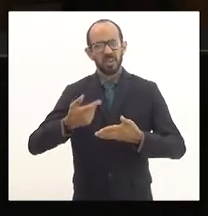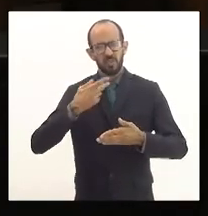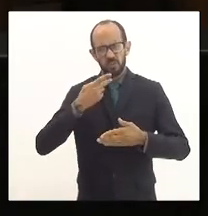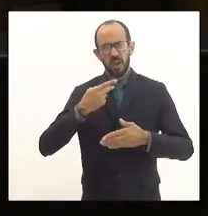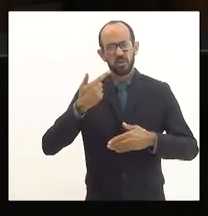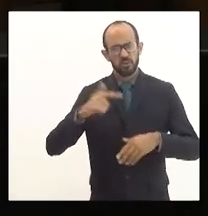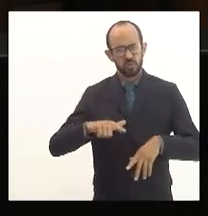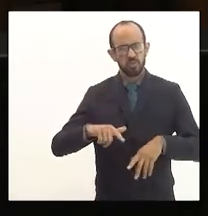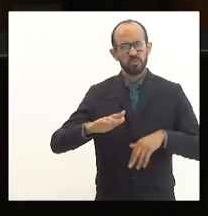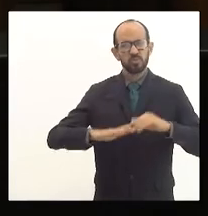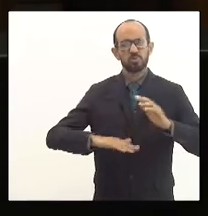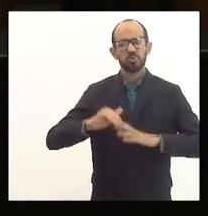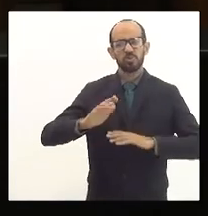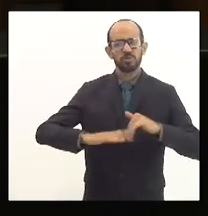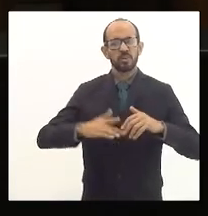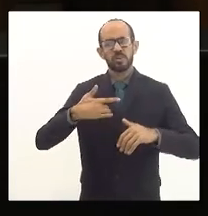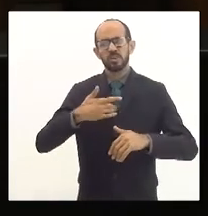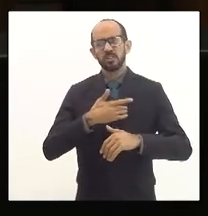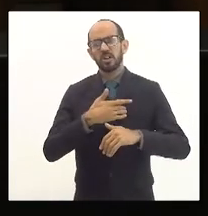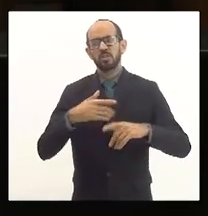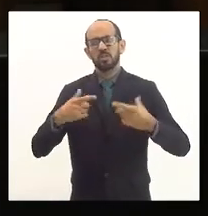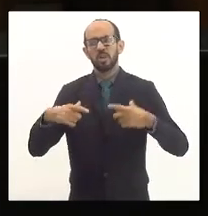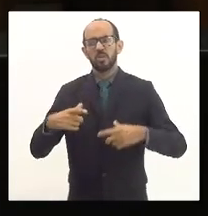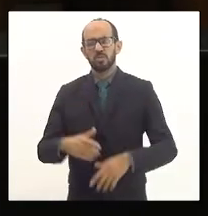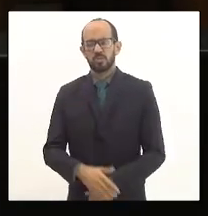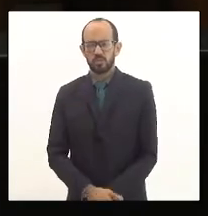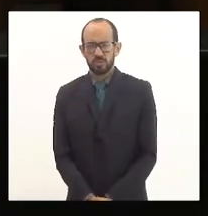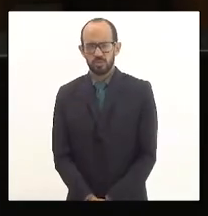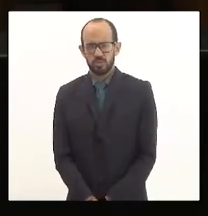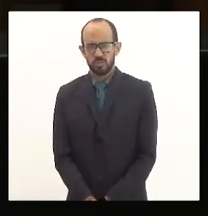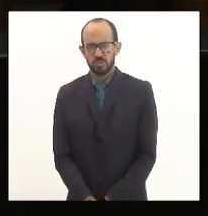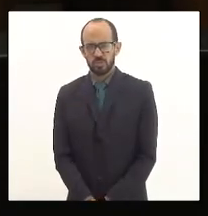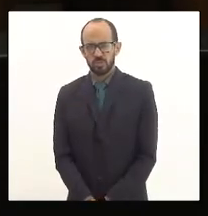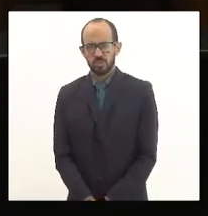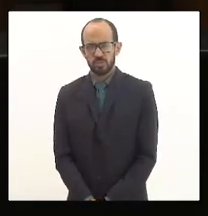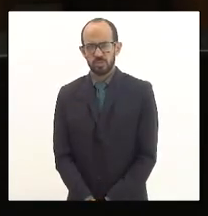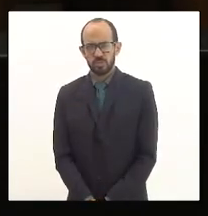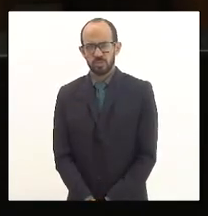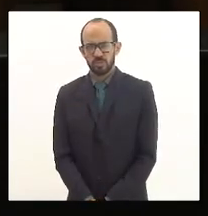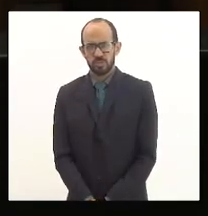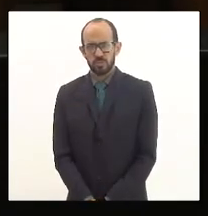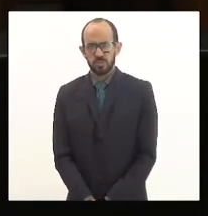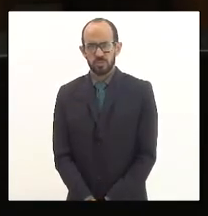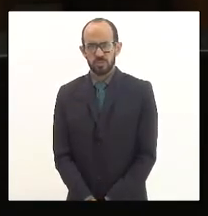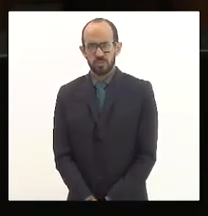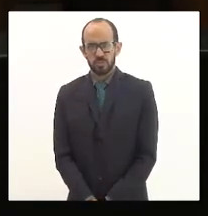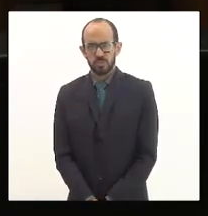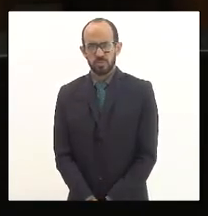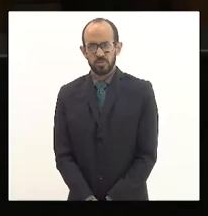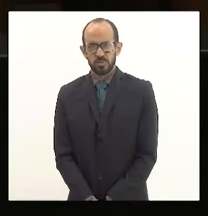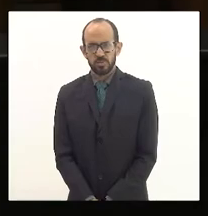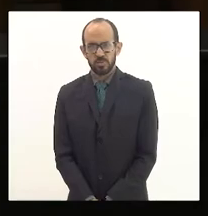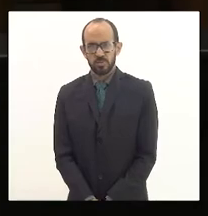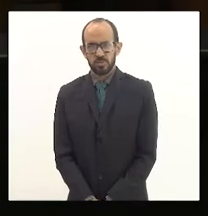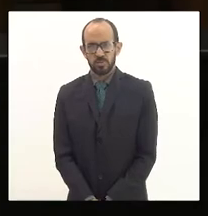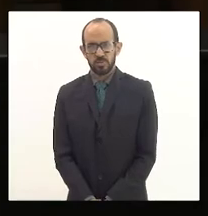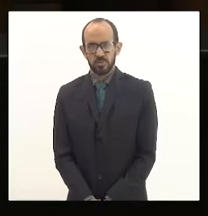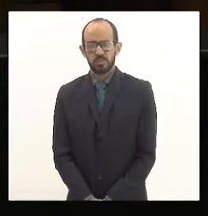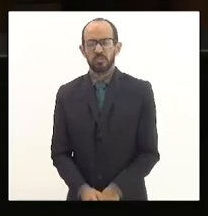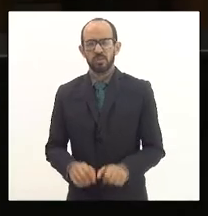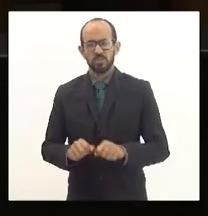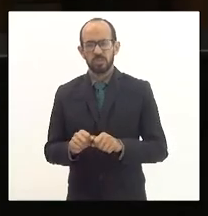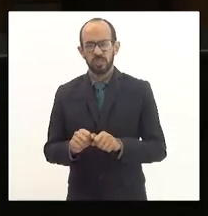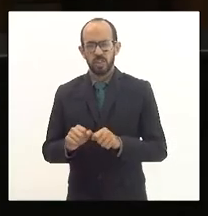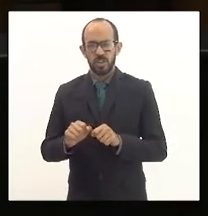os profissionais de saúde que tiveram né a luta que foi feita a ter um